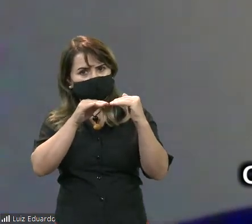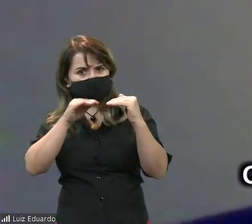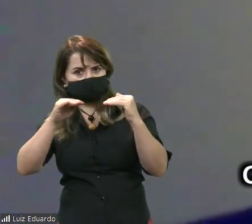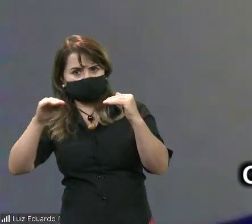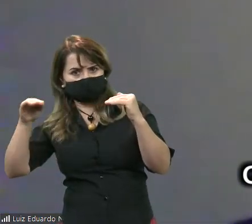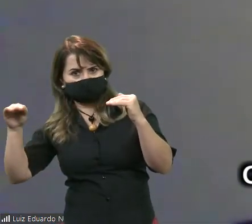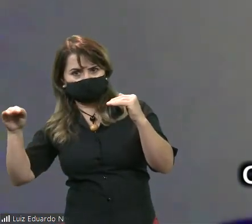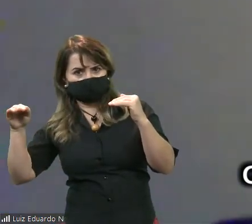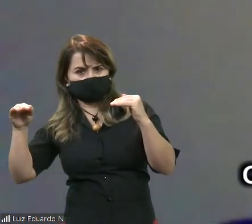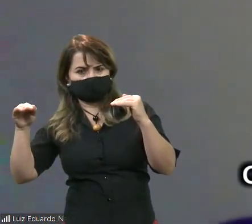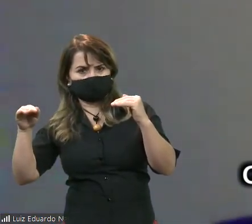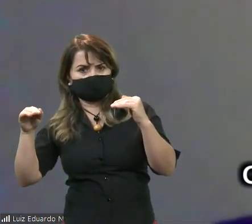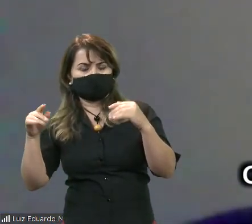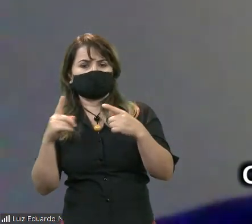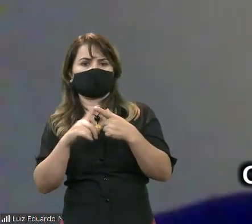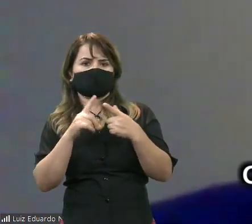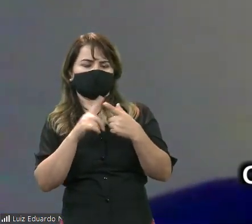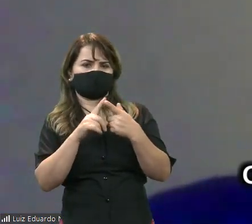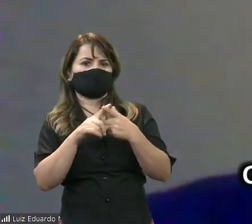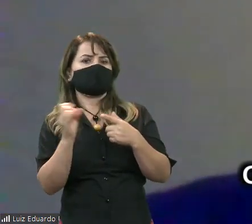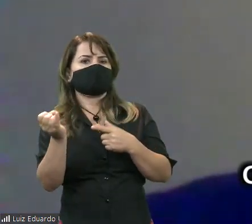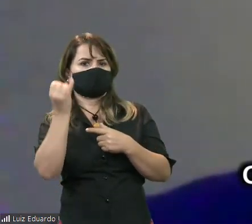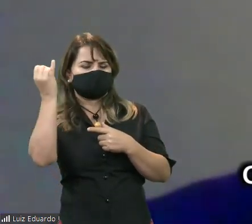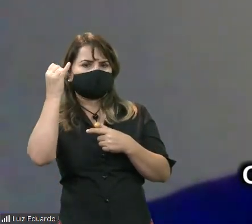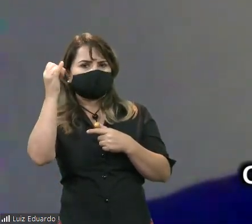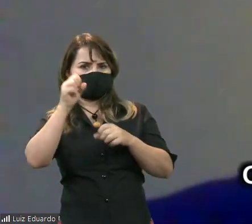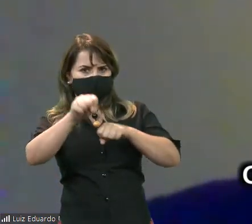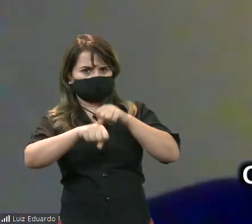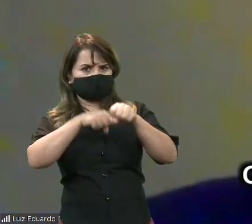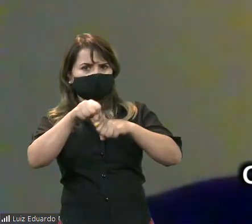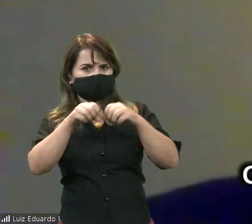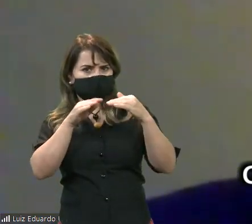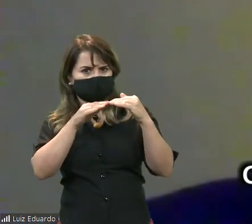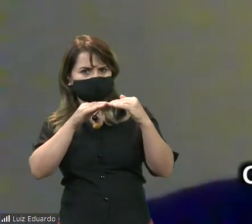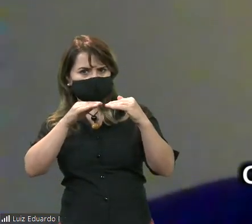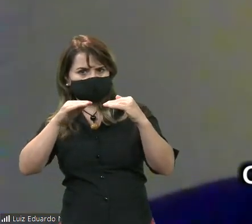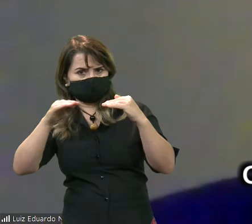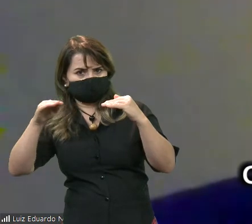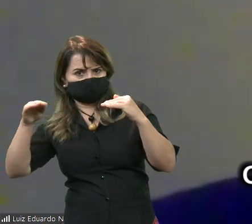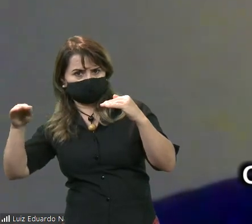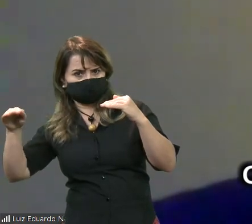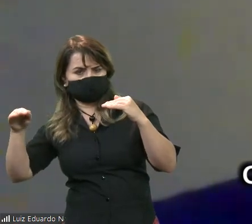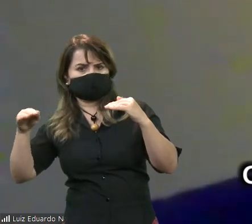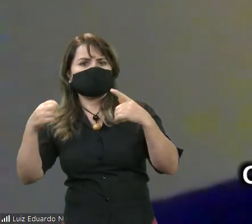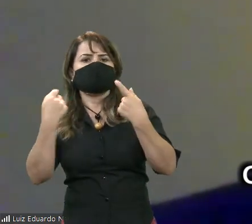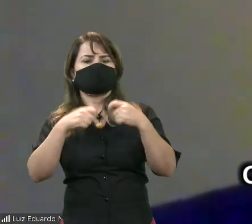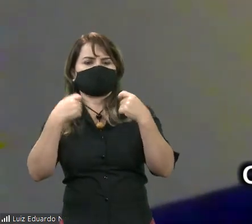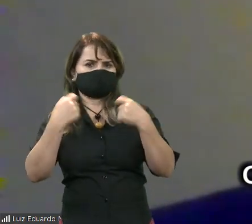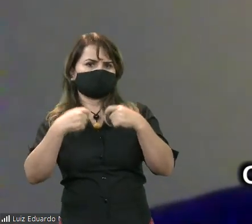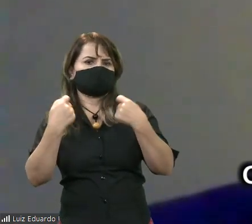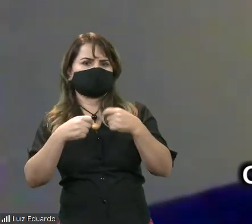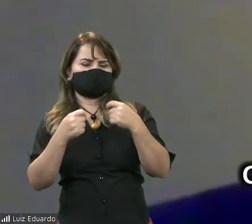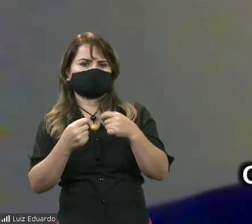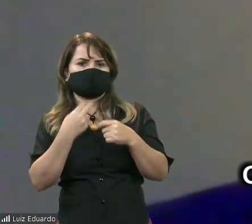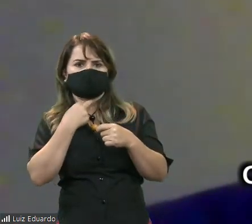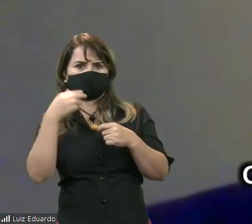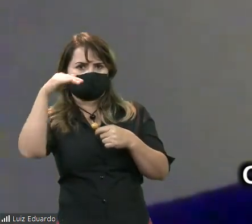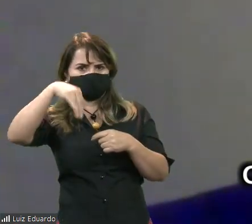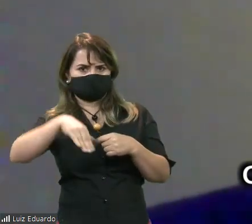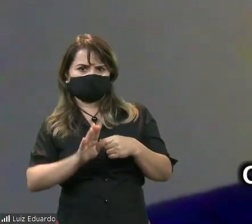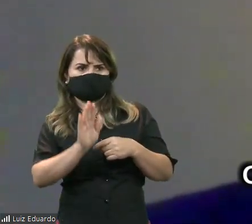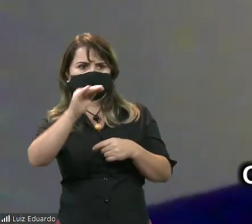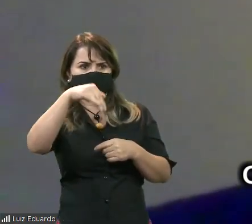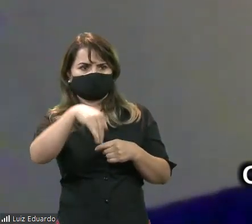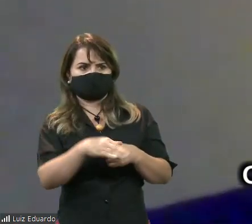mesmo. Mas vamos ressaltar que o que nós estamos aprovando, e eu tenho certeza que pela maioria de todos